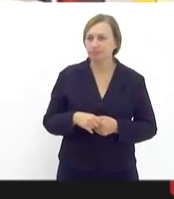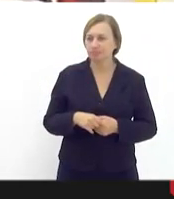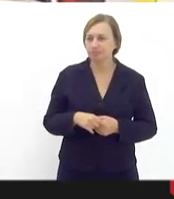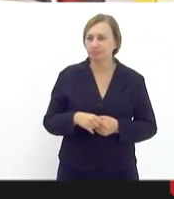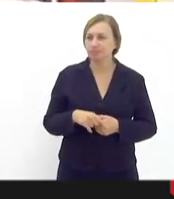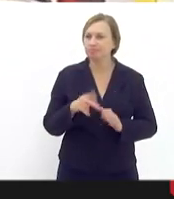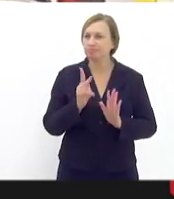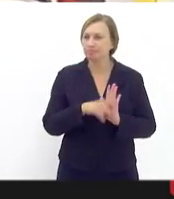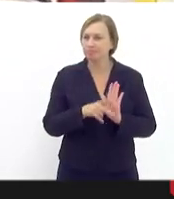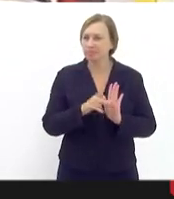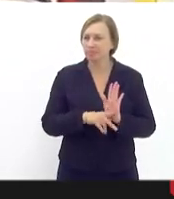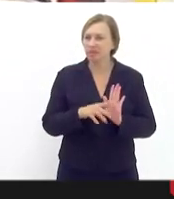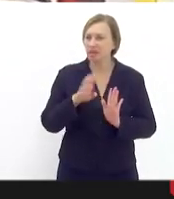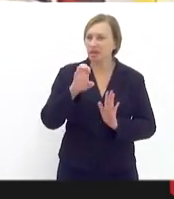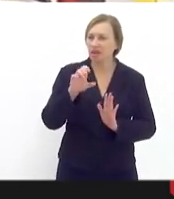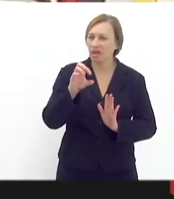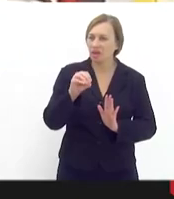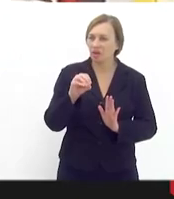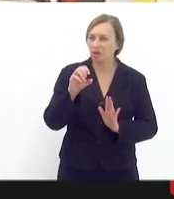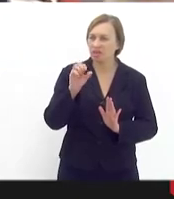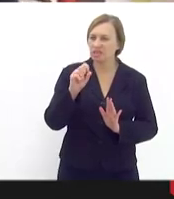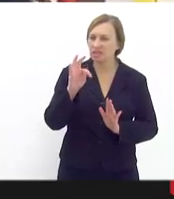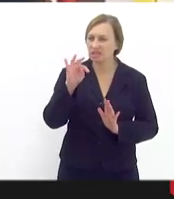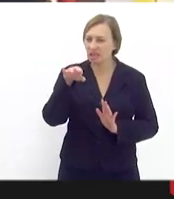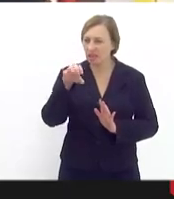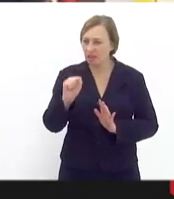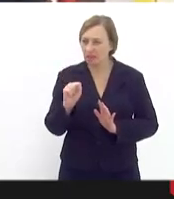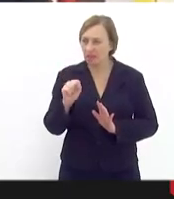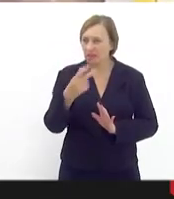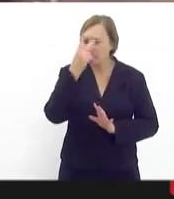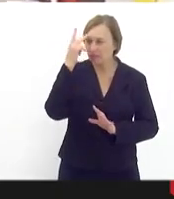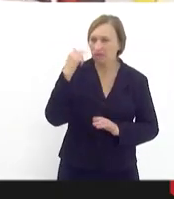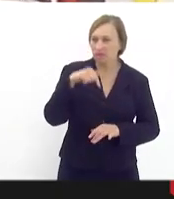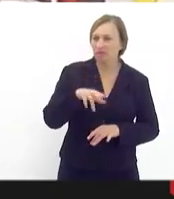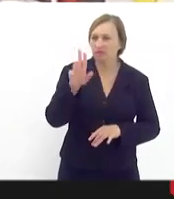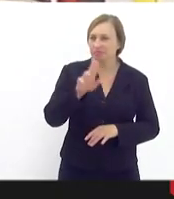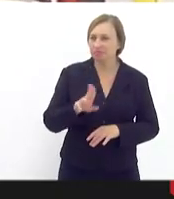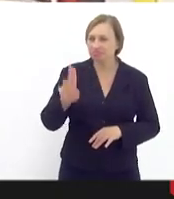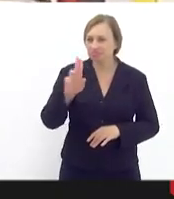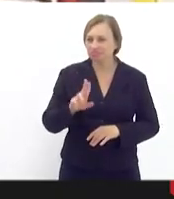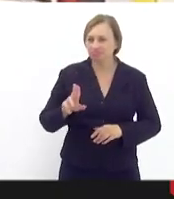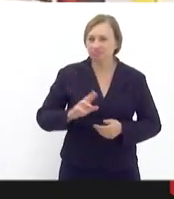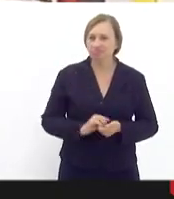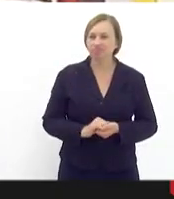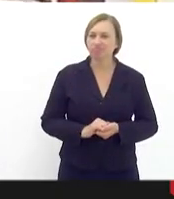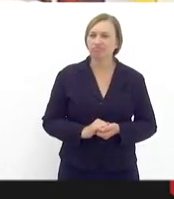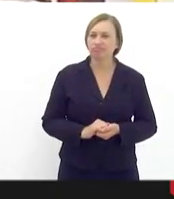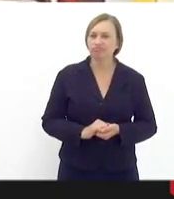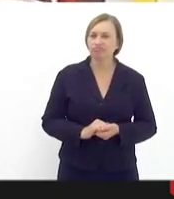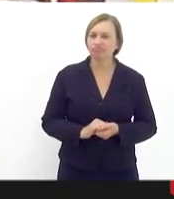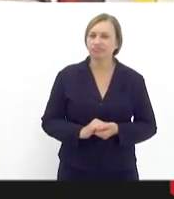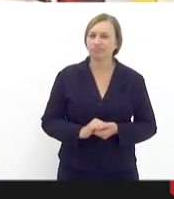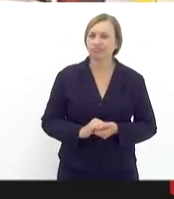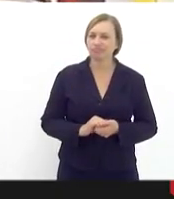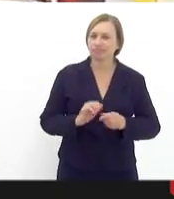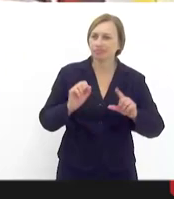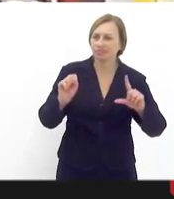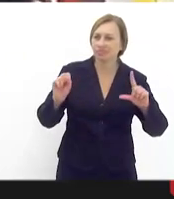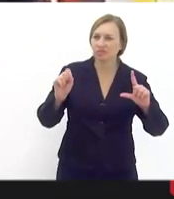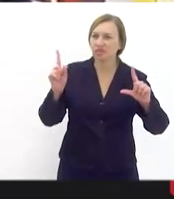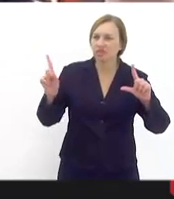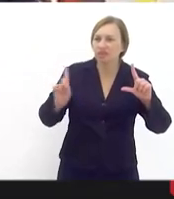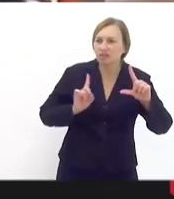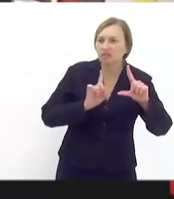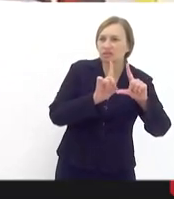pós-projeto, que é o ecossistema, né, que está se montando. Então, tem pessoas aqui da universidade, né, do público, influenciadores, ou seja, eu acho que